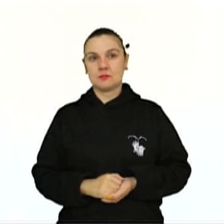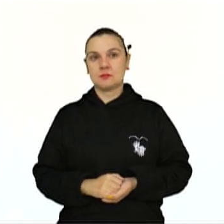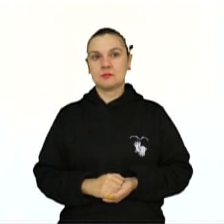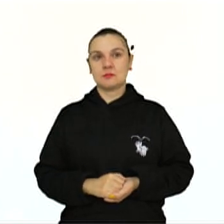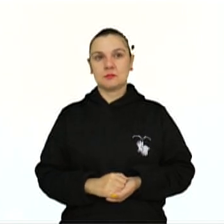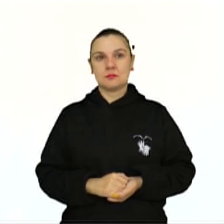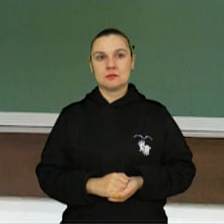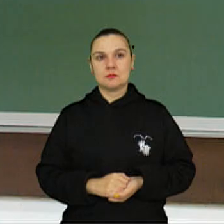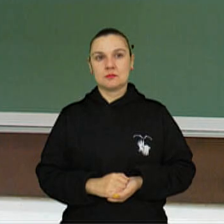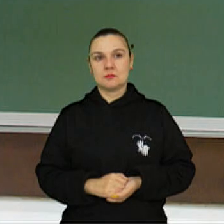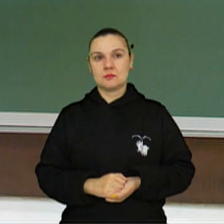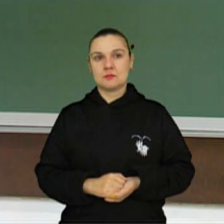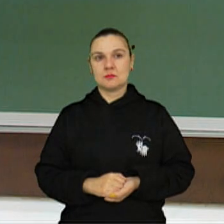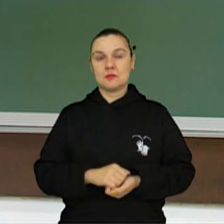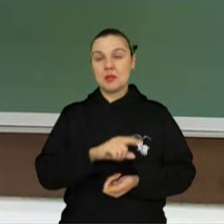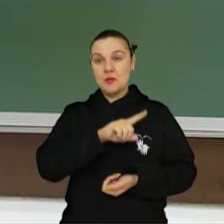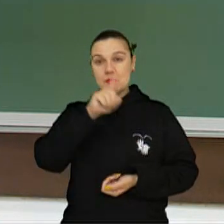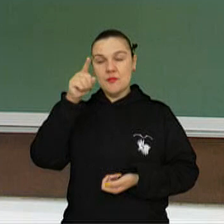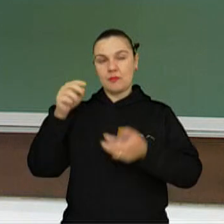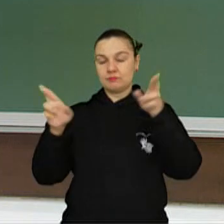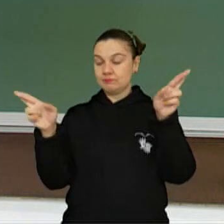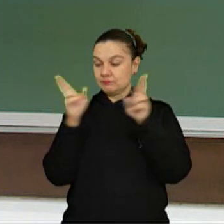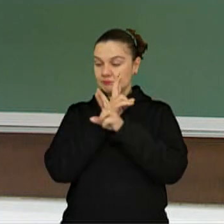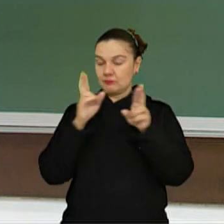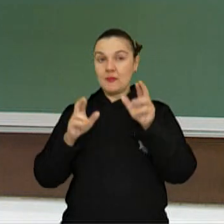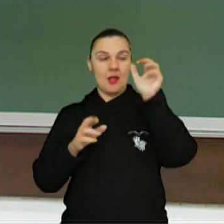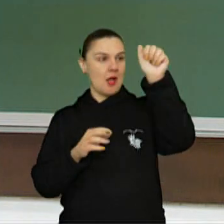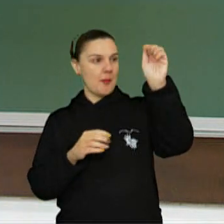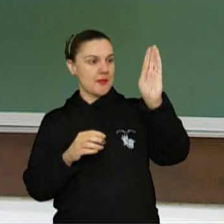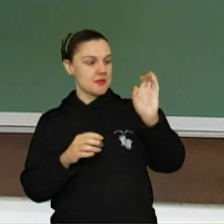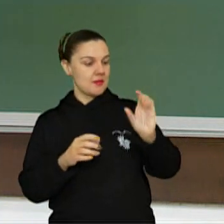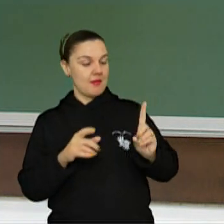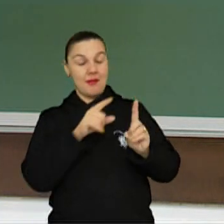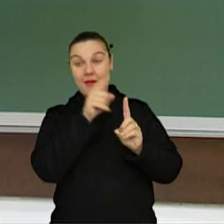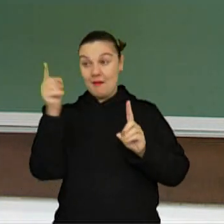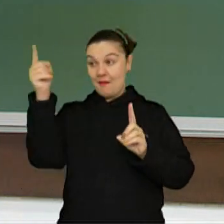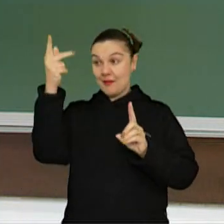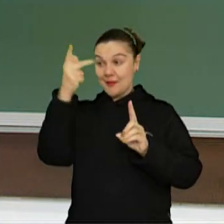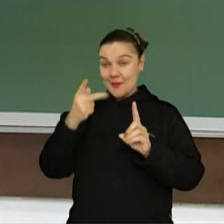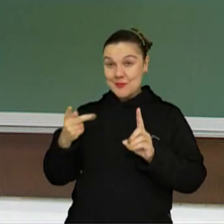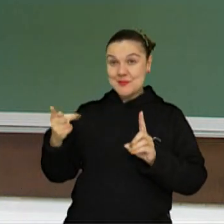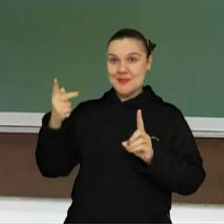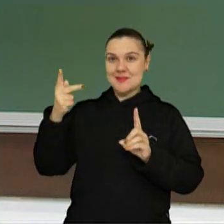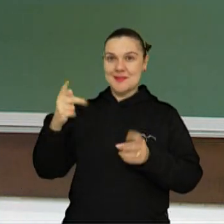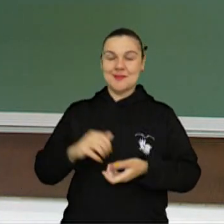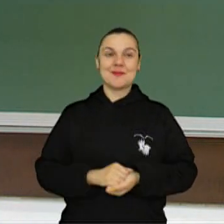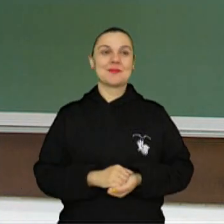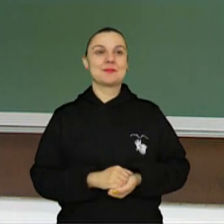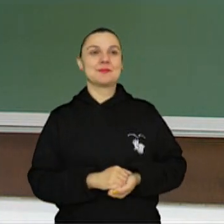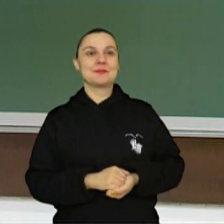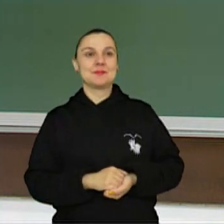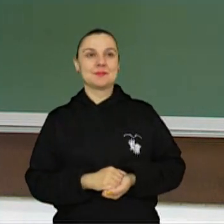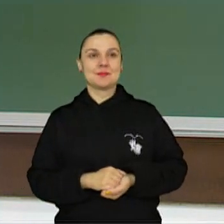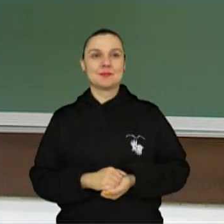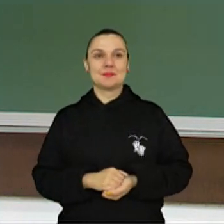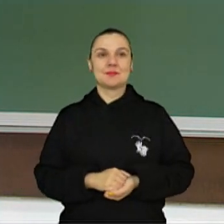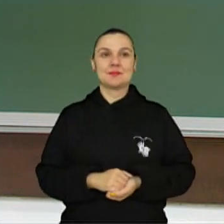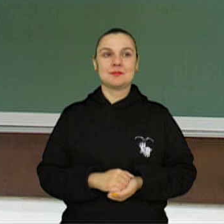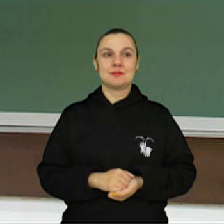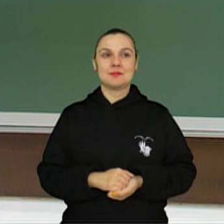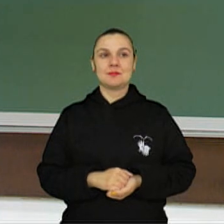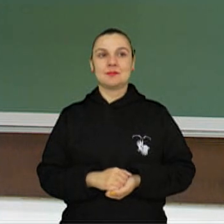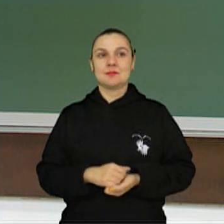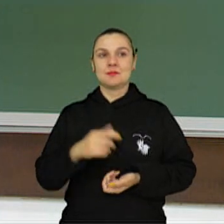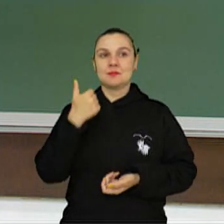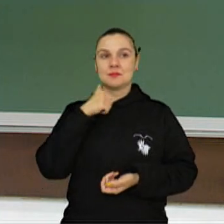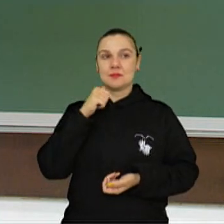O que você vai fazer? Você vai relacionar, então, essas dores com a representação da imagem. Então, aqui, nessa primeira, a chica